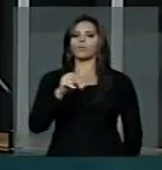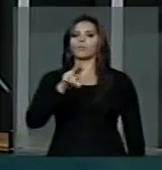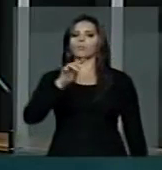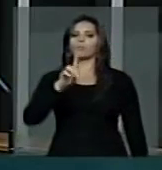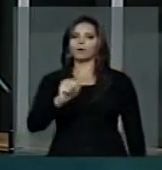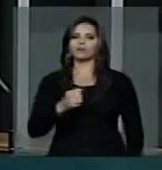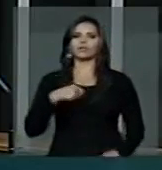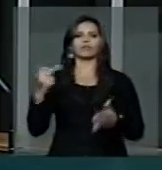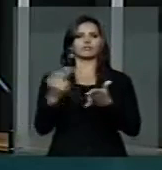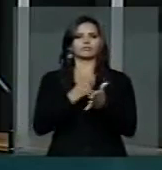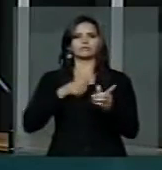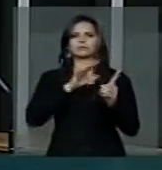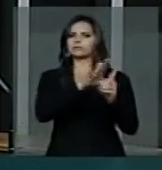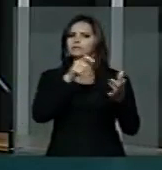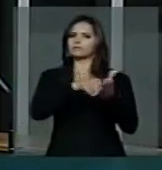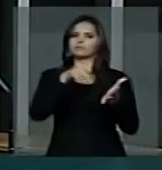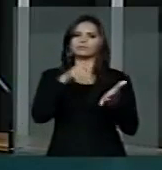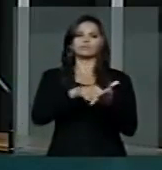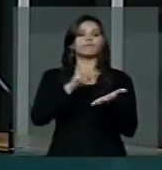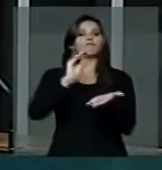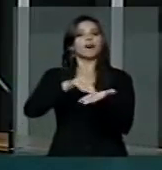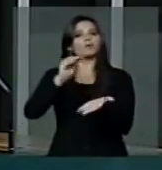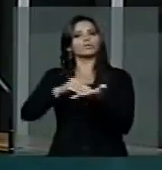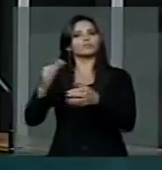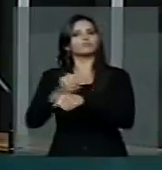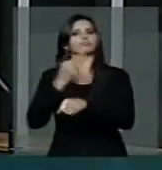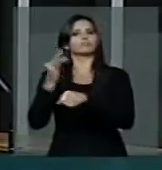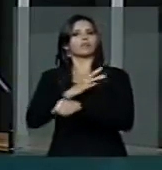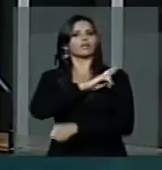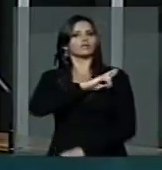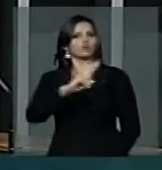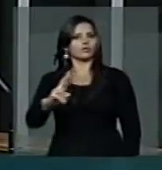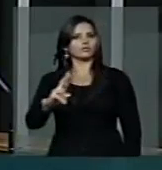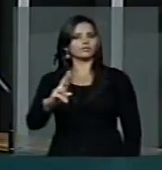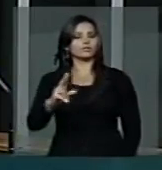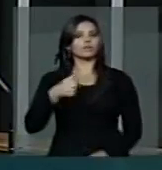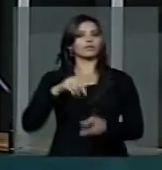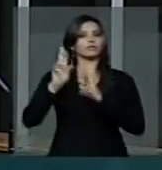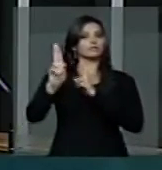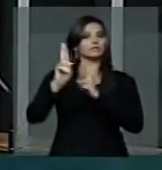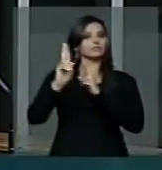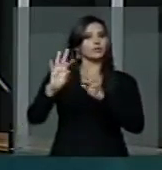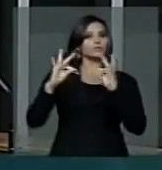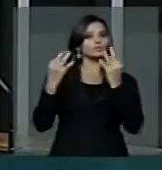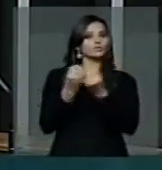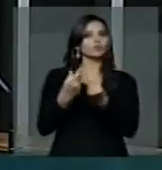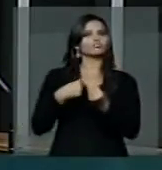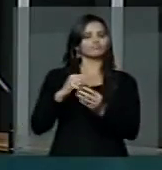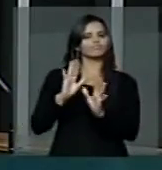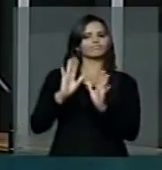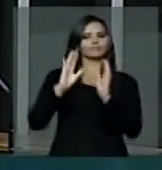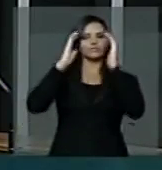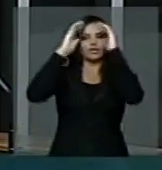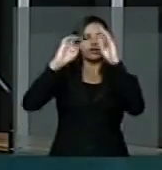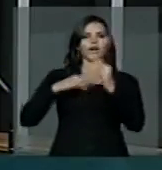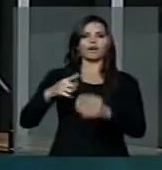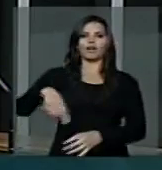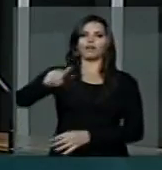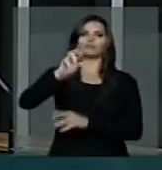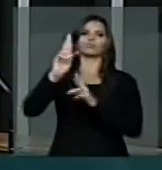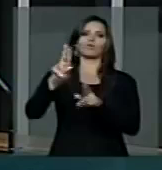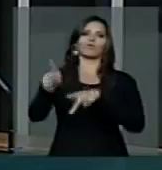perseguição e intolerância religiosa. Espero corresponder a todas as expectativas e fazer